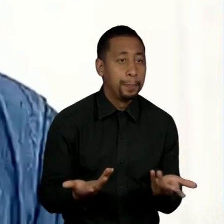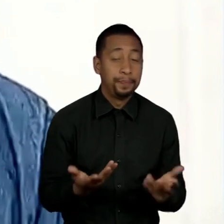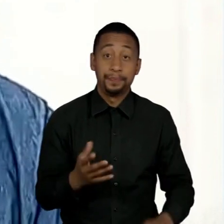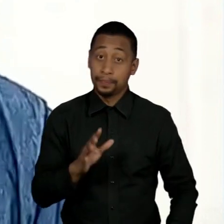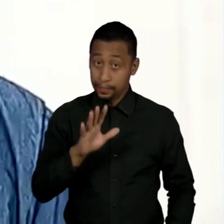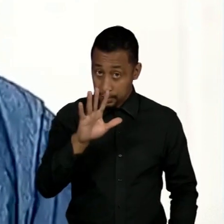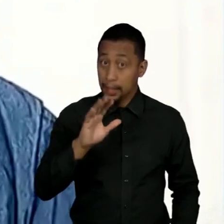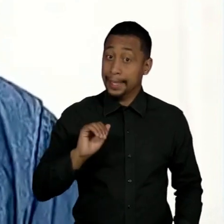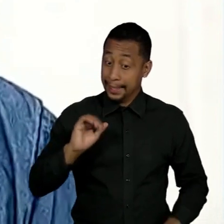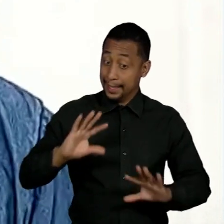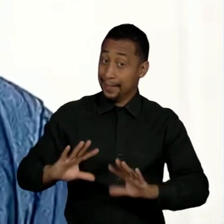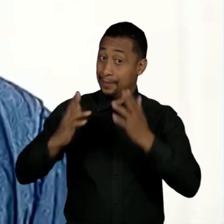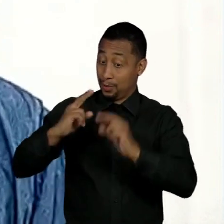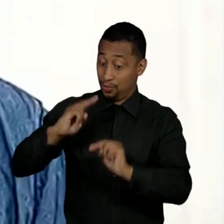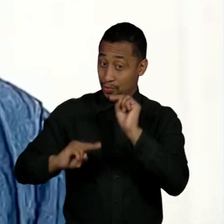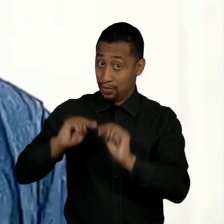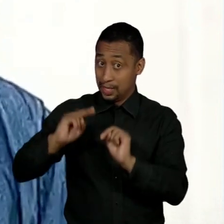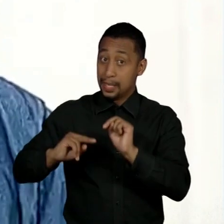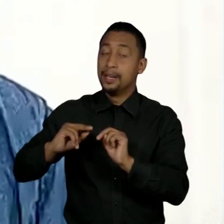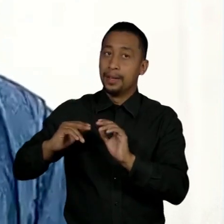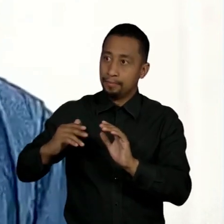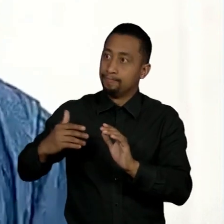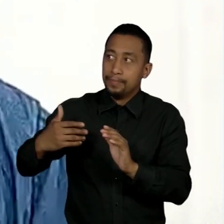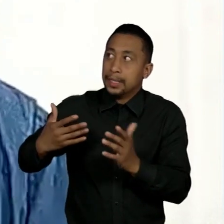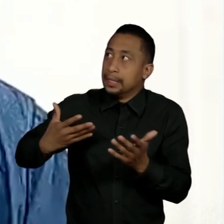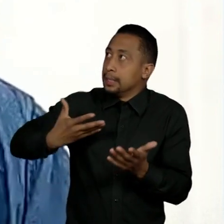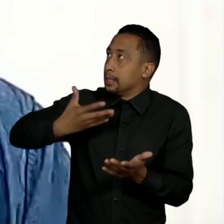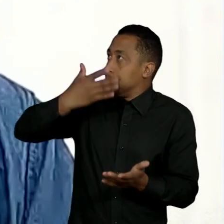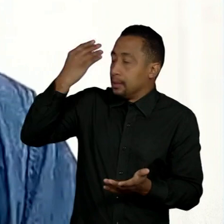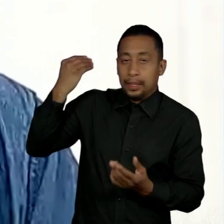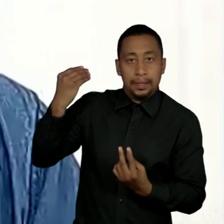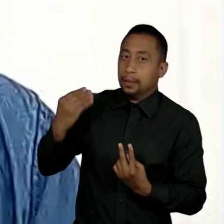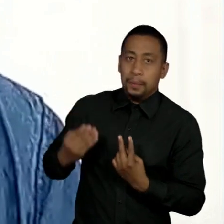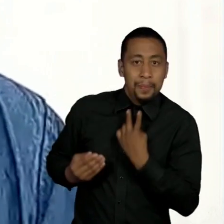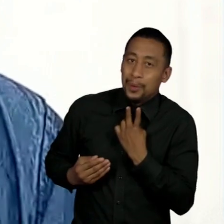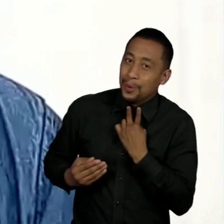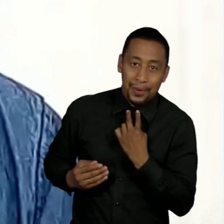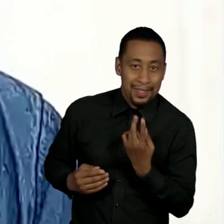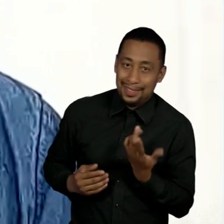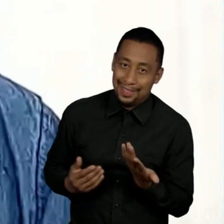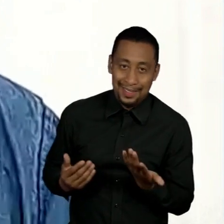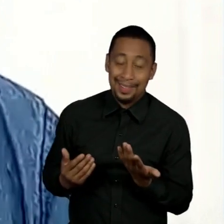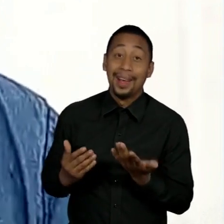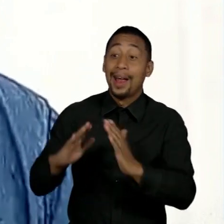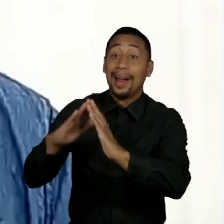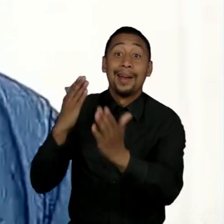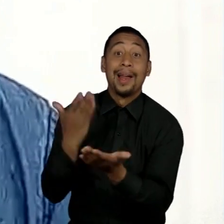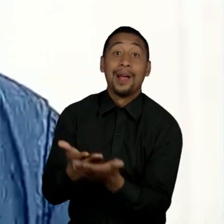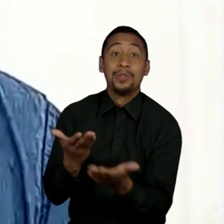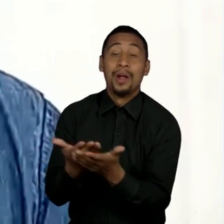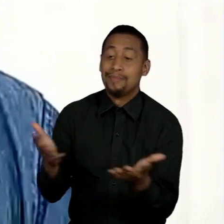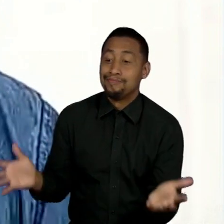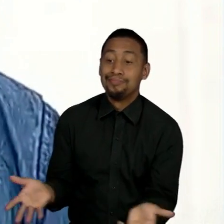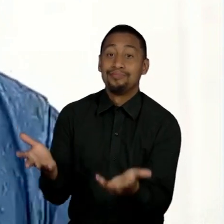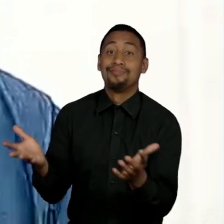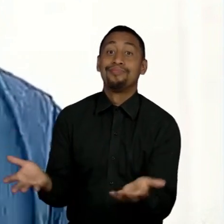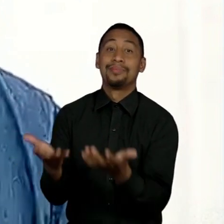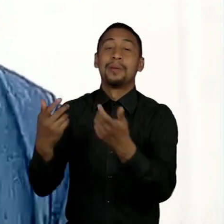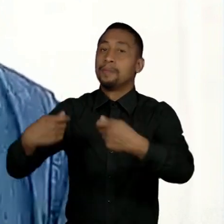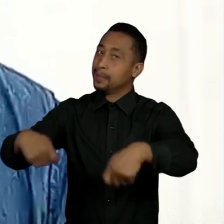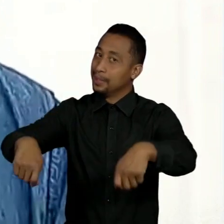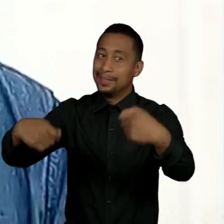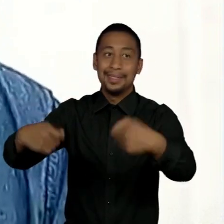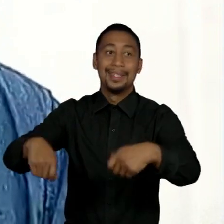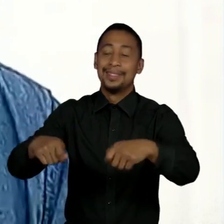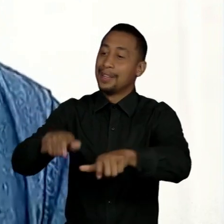ser esquecida, ela precisa ser trabalhada na escola, ela precisa ser valorizada por todo o público, porque não é à toa que